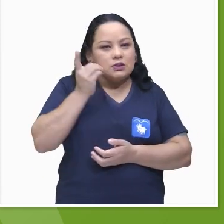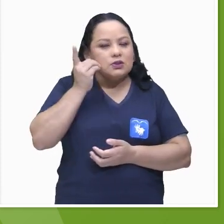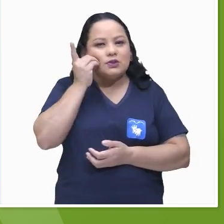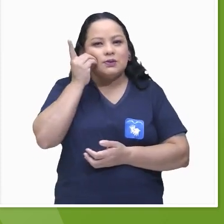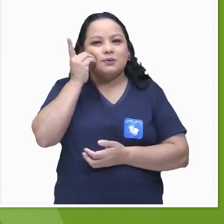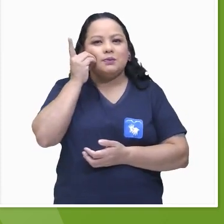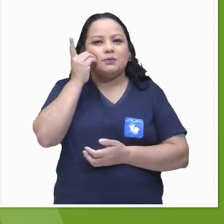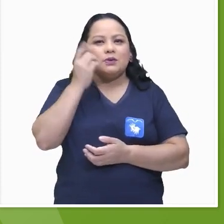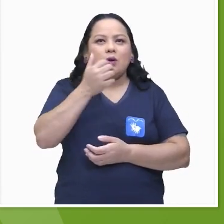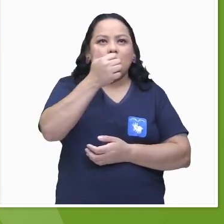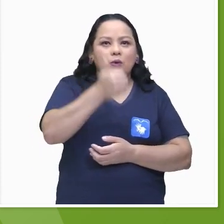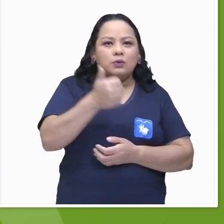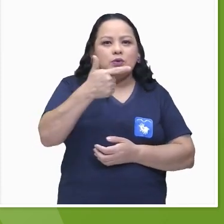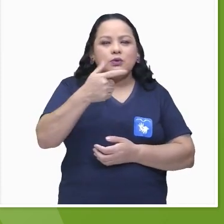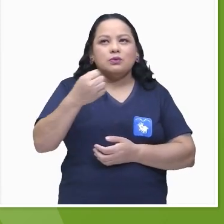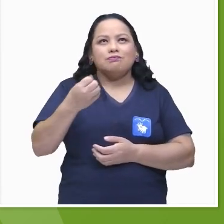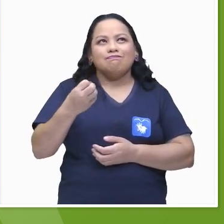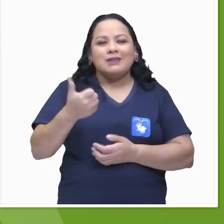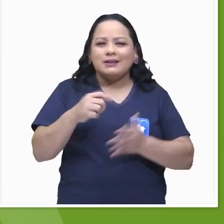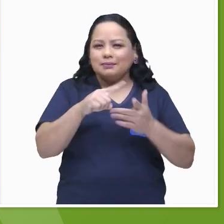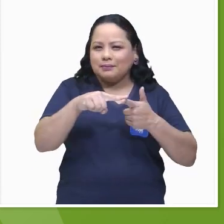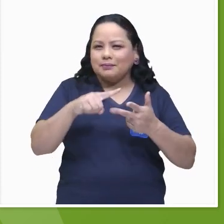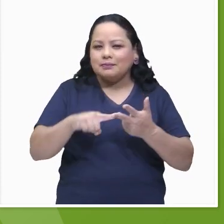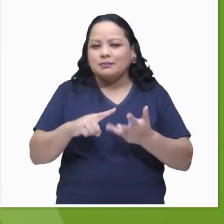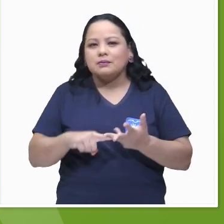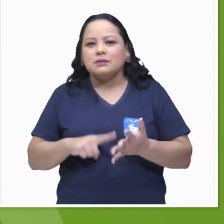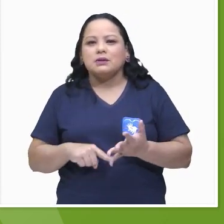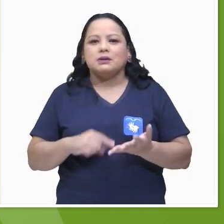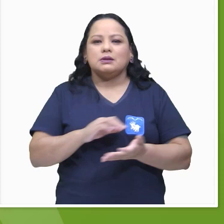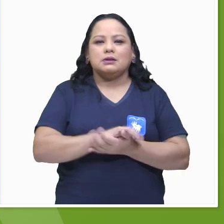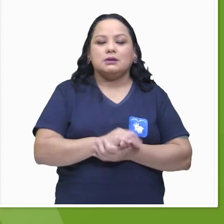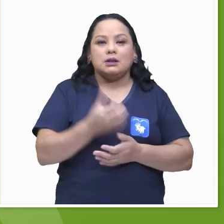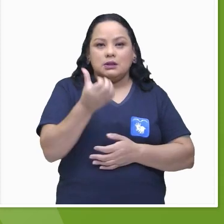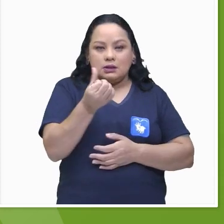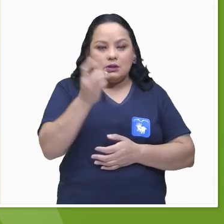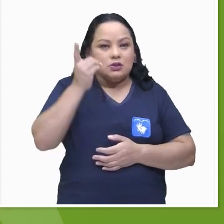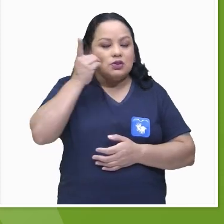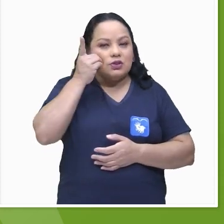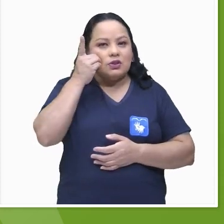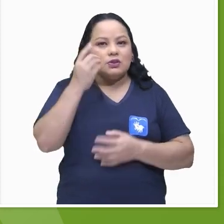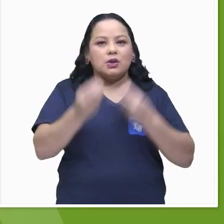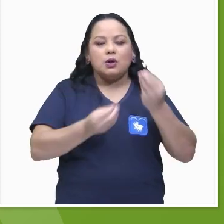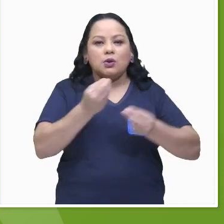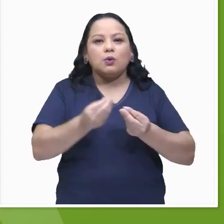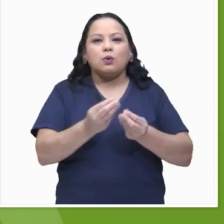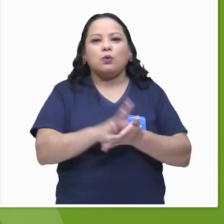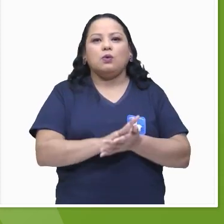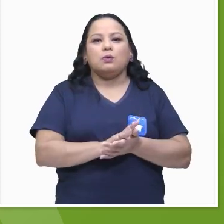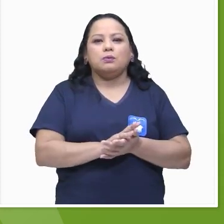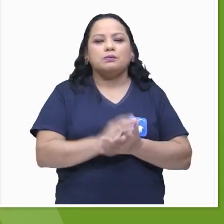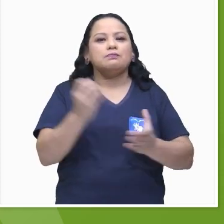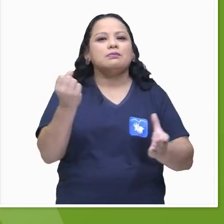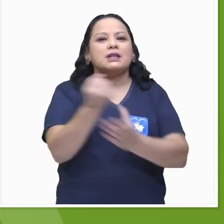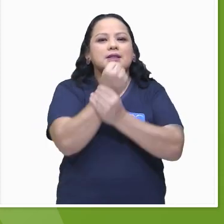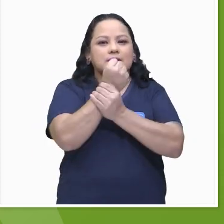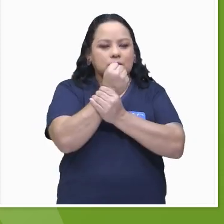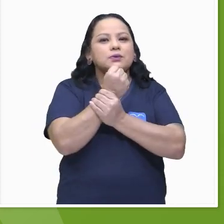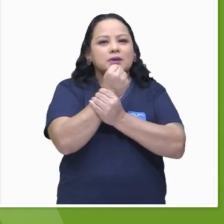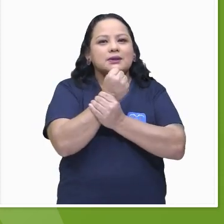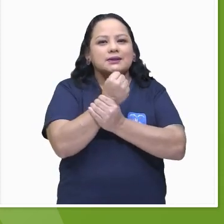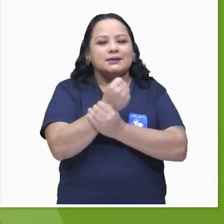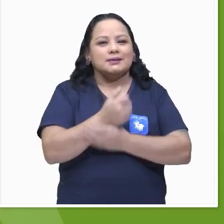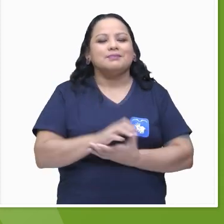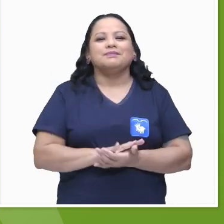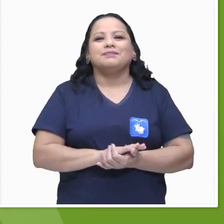só, 11, 12, 13, 14, 15, 16, ó. 6 dias para ser uma margem de segurança, tá? Então, o